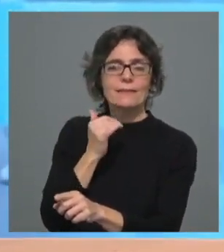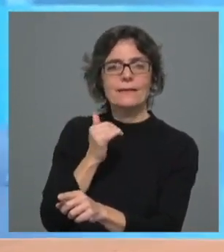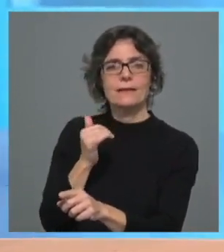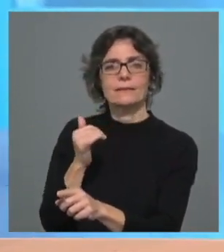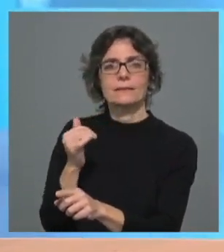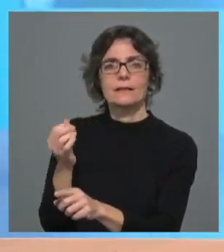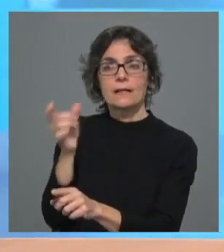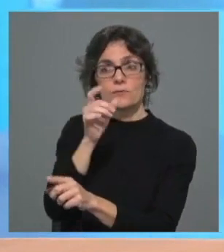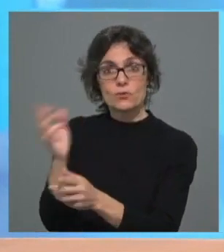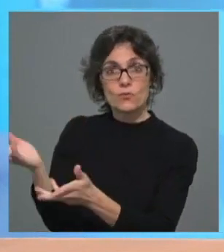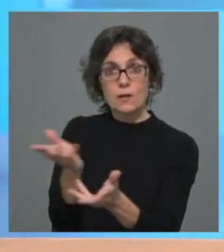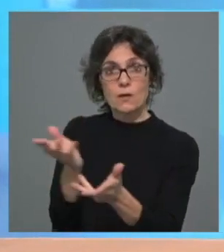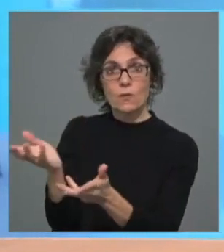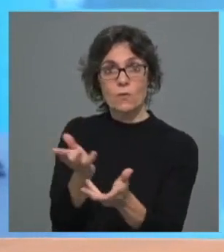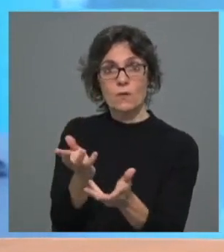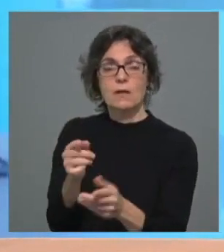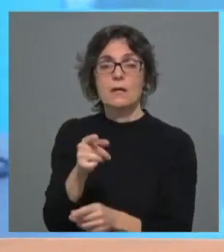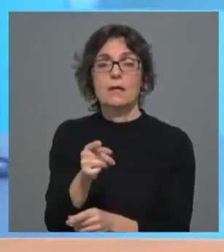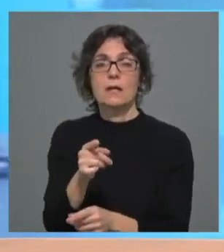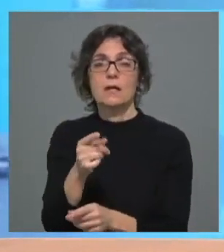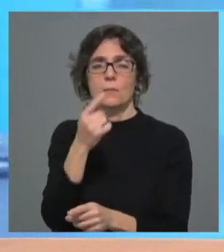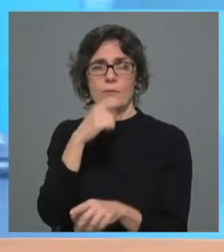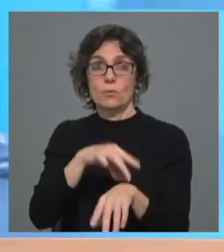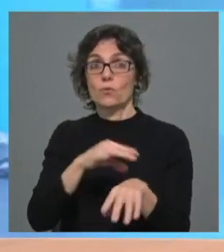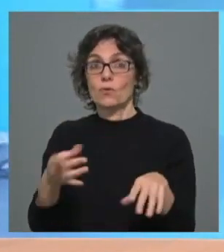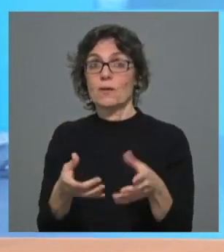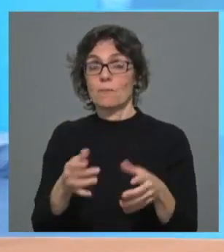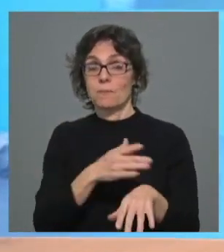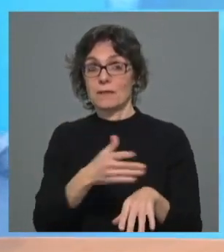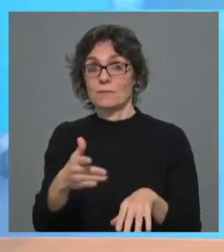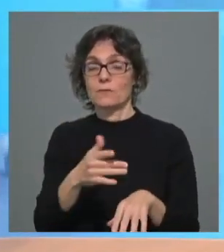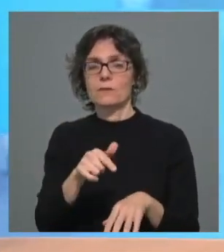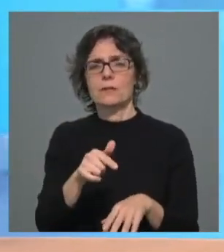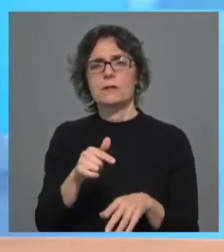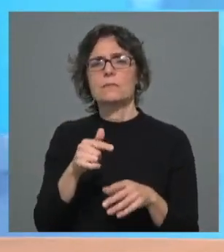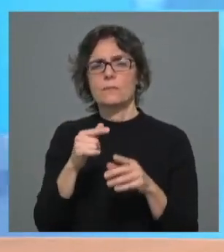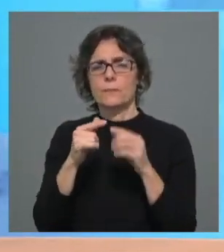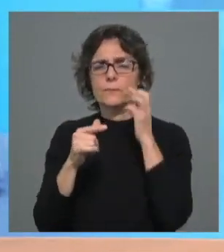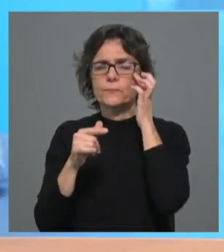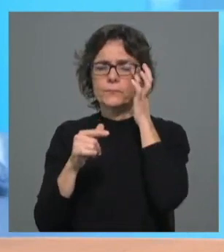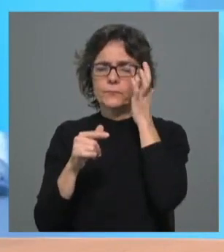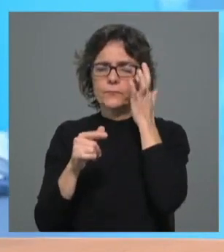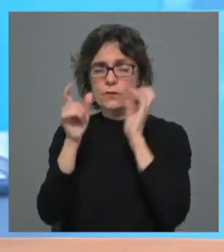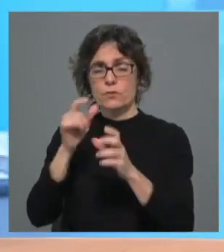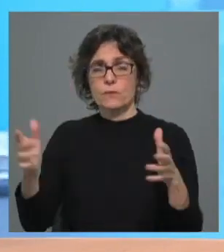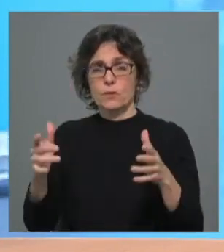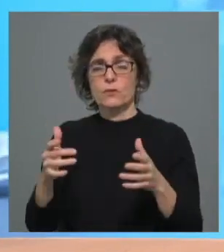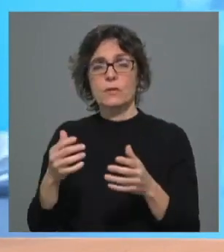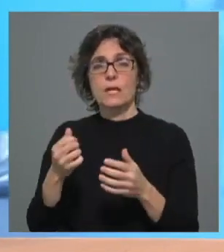por exemplo durante o tempo da pandemia muitas dessas pessoas tiveram um apoio na igreja de São nicolauco reflexões